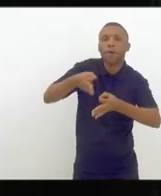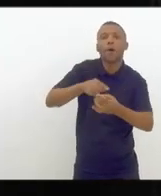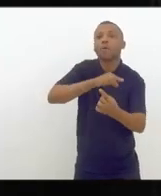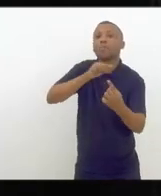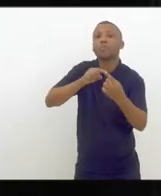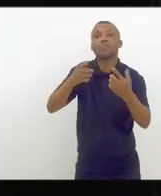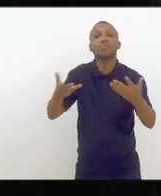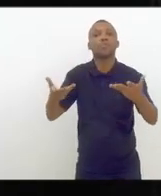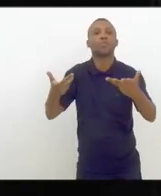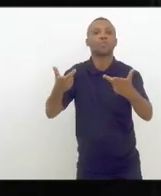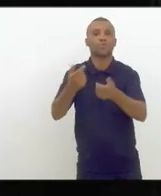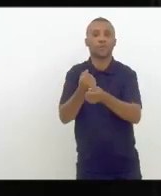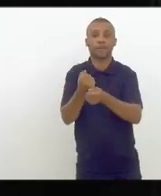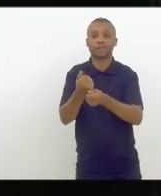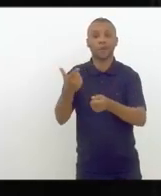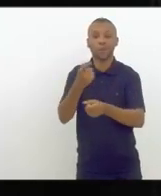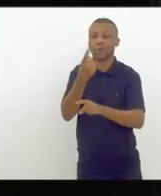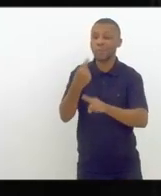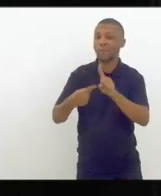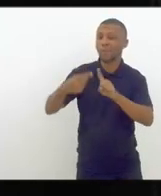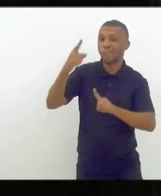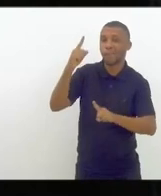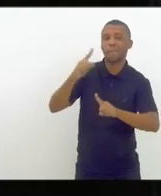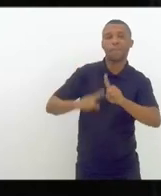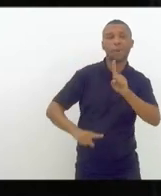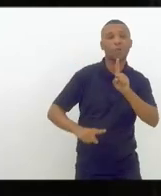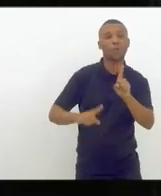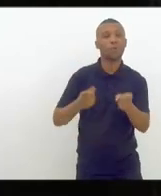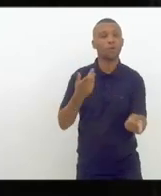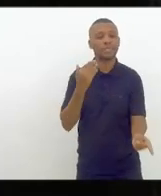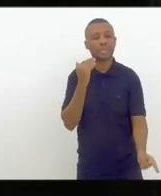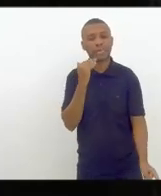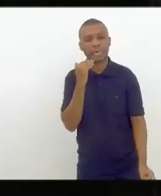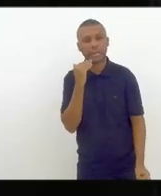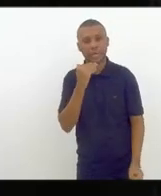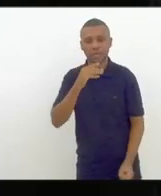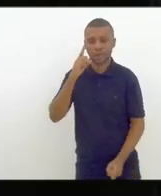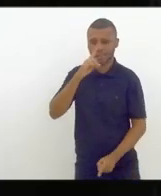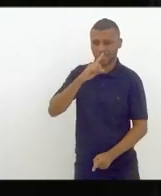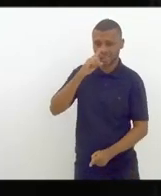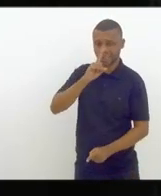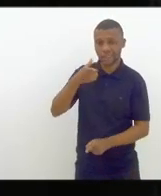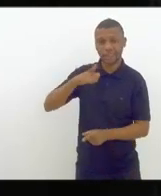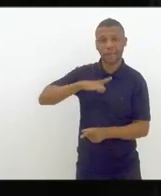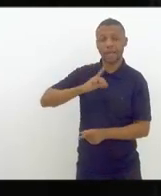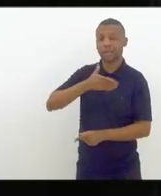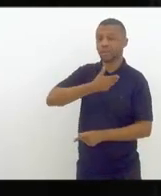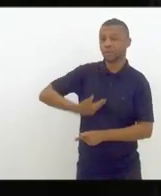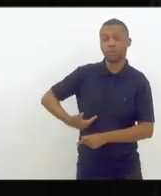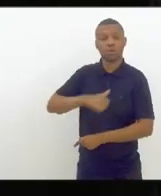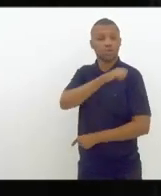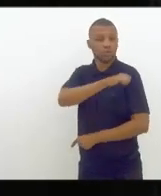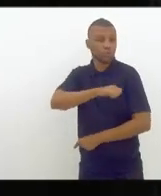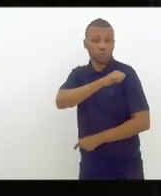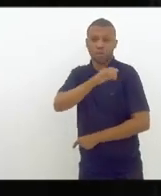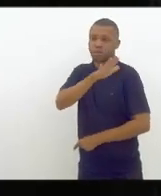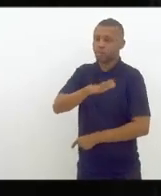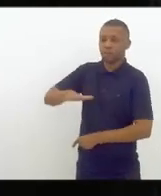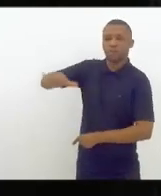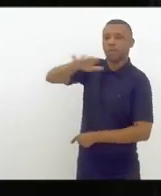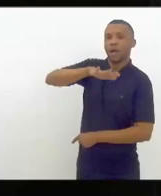qualificadas de superação das mazelas que temos no governo do estado. Desde um